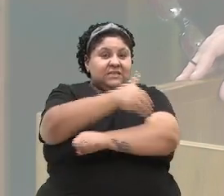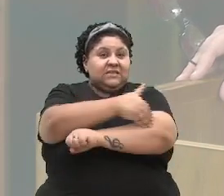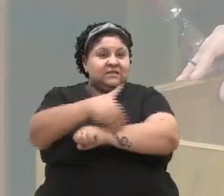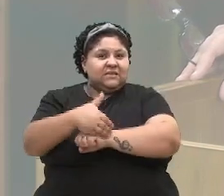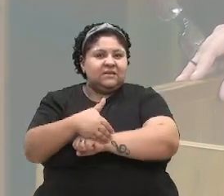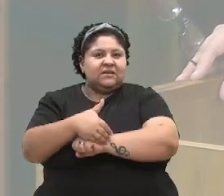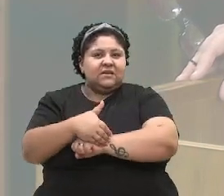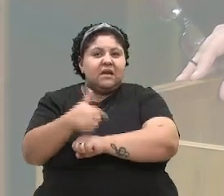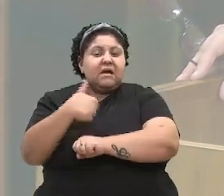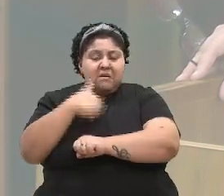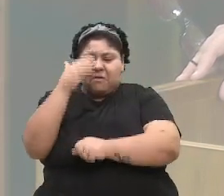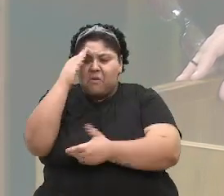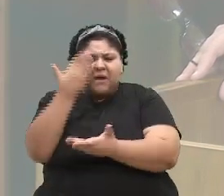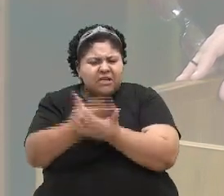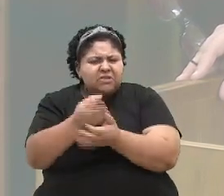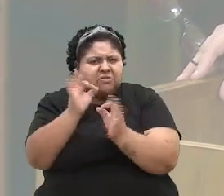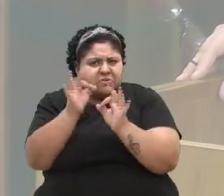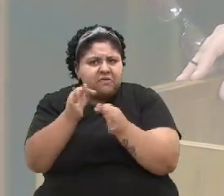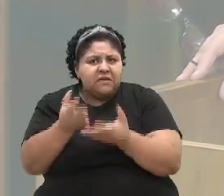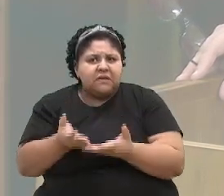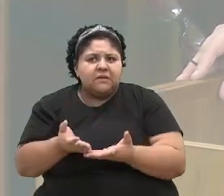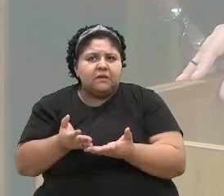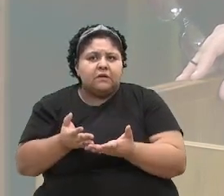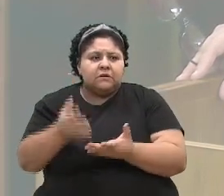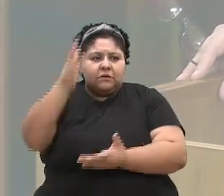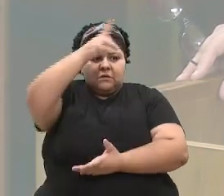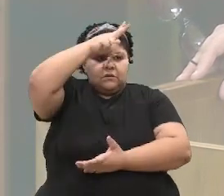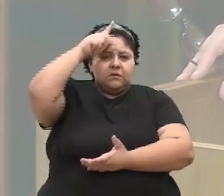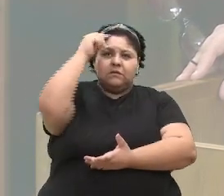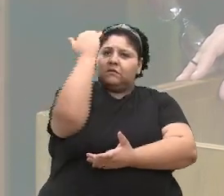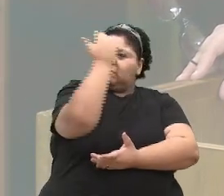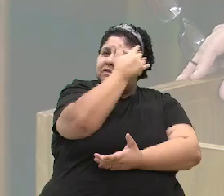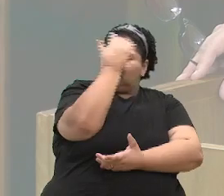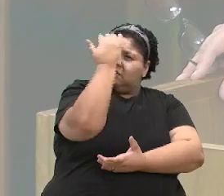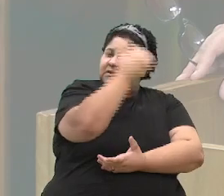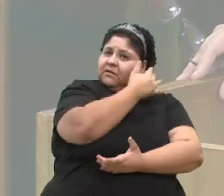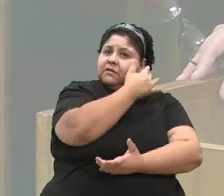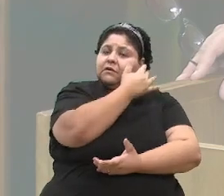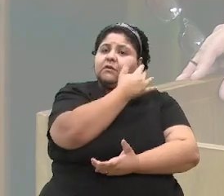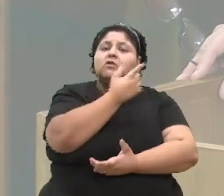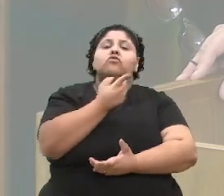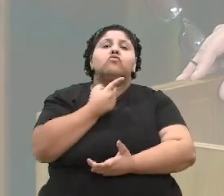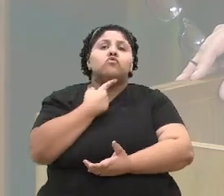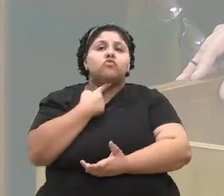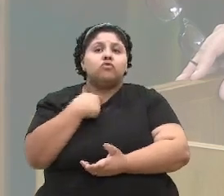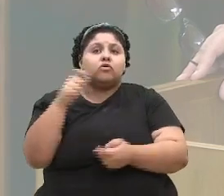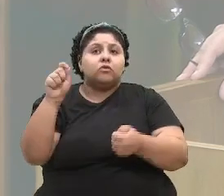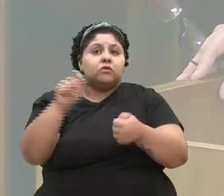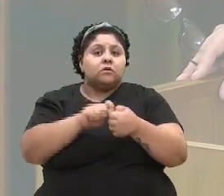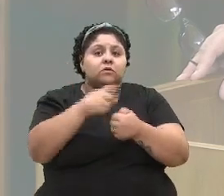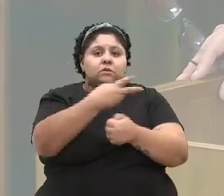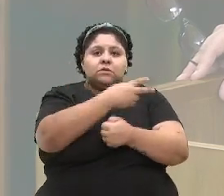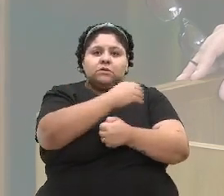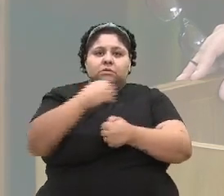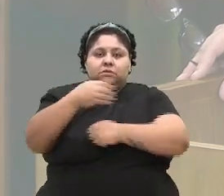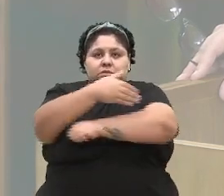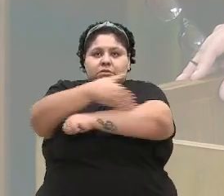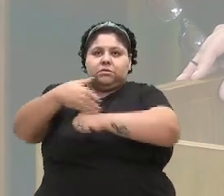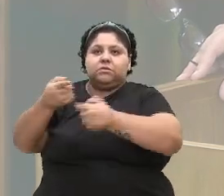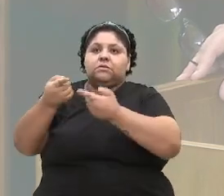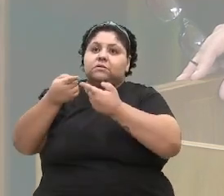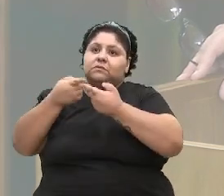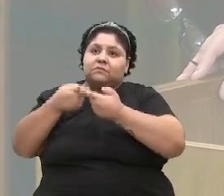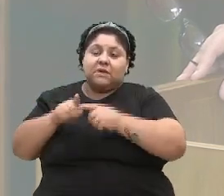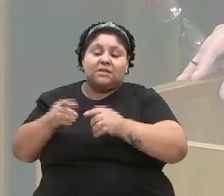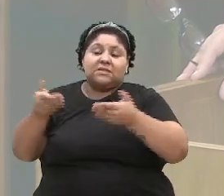Tenho certeza absoluta que o prefeito Adilode Domênico gostaria de fazer 200, mas se é